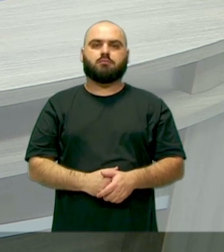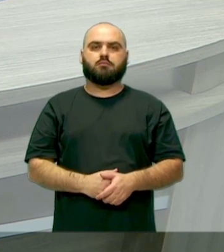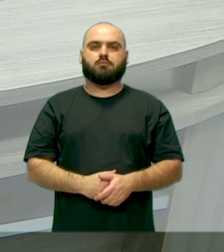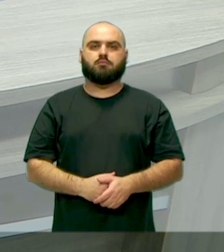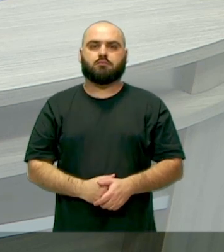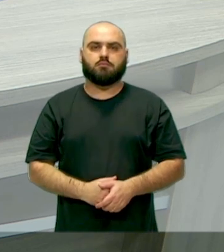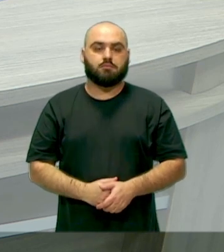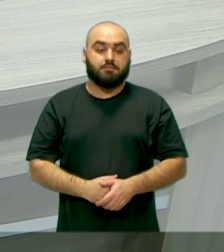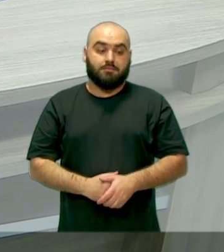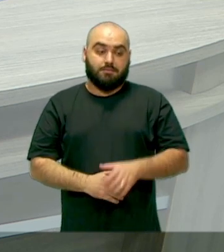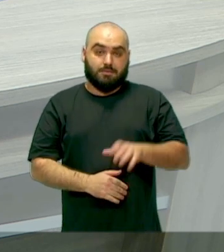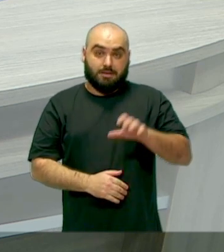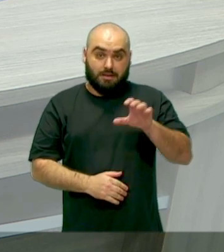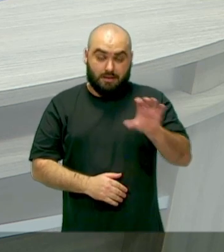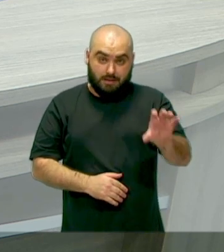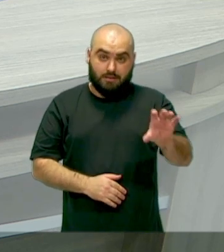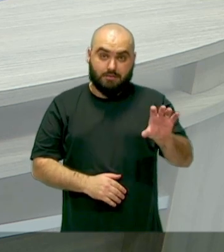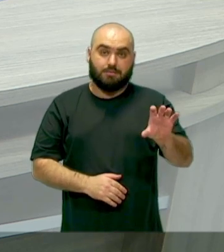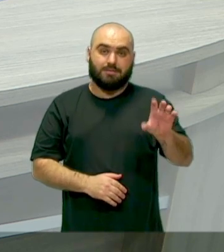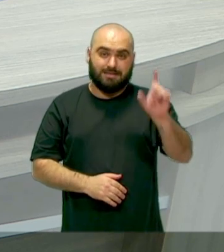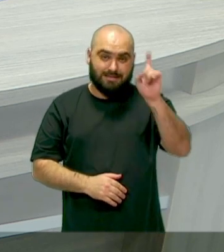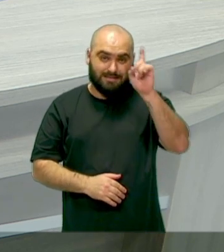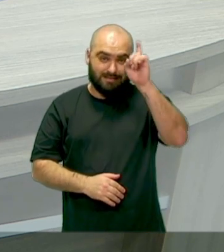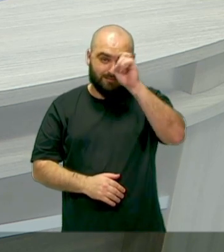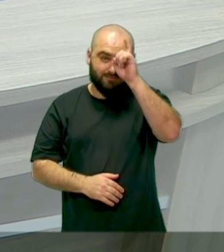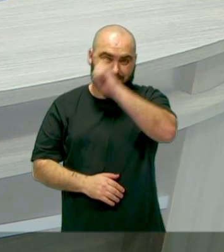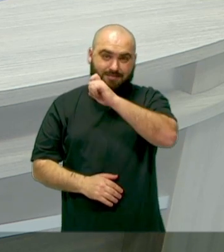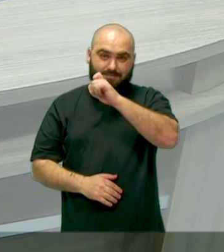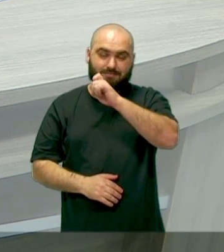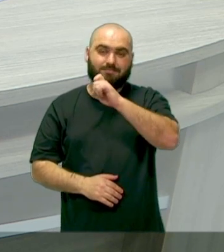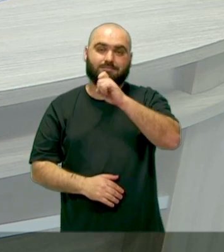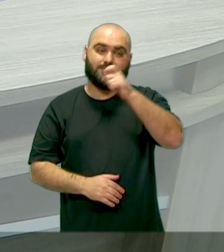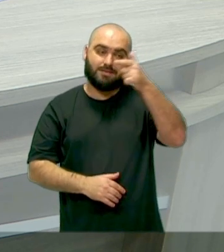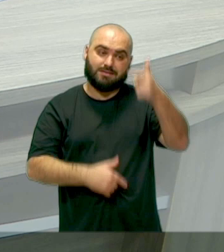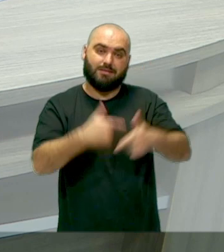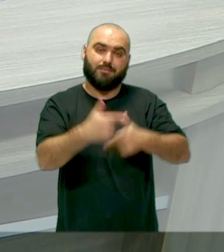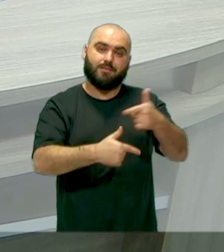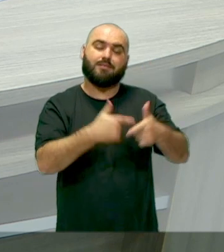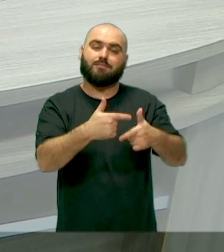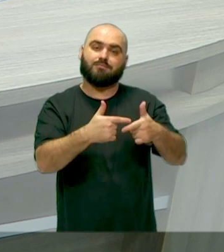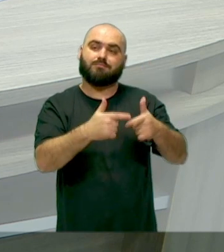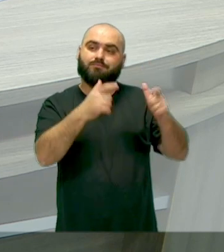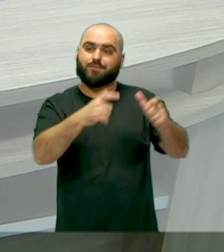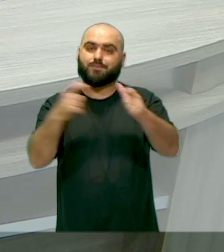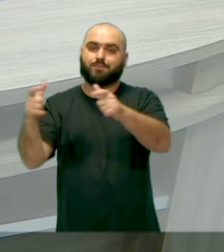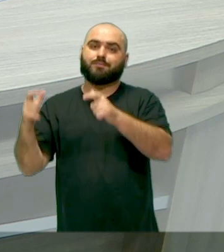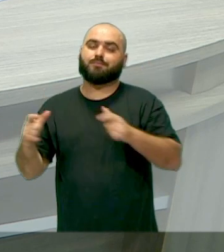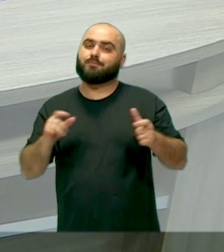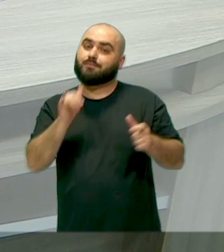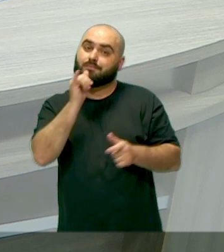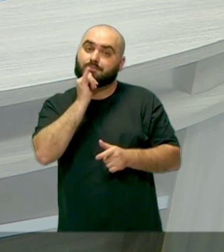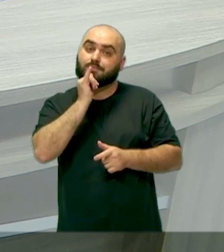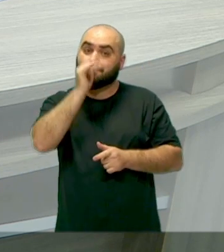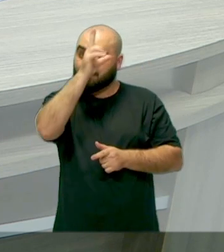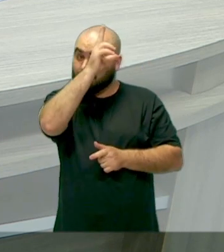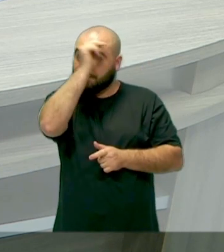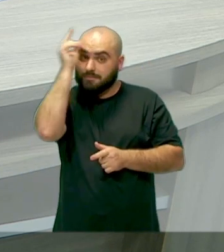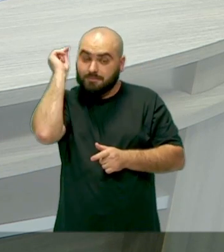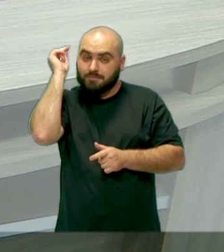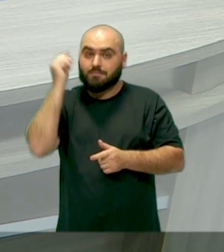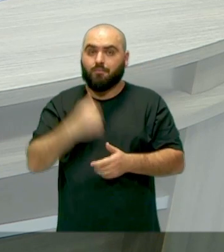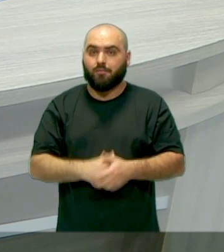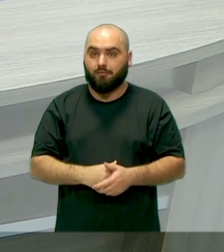E isso nos torna muito difícil ocupar espaços. Aí citei o exemplo da prefeitura, mas se tu for